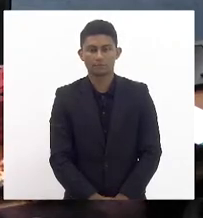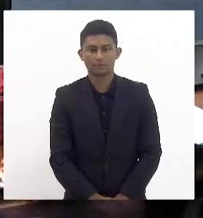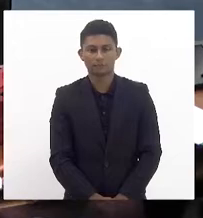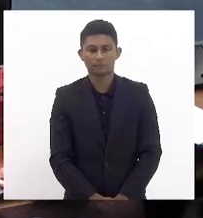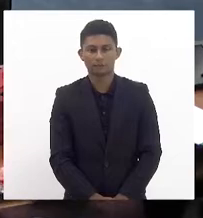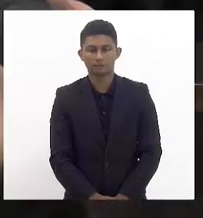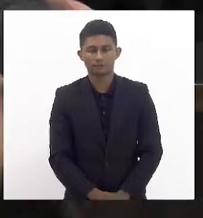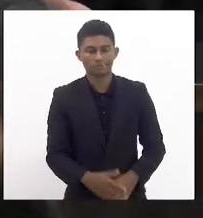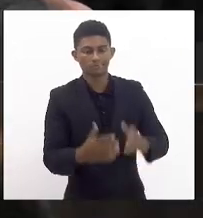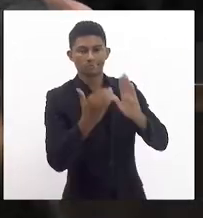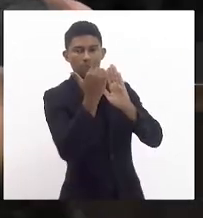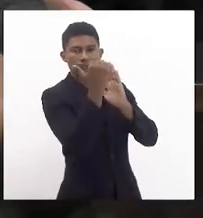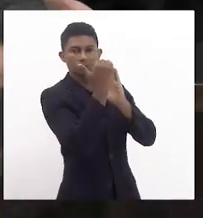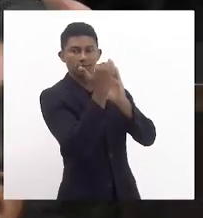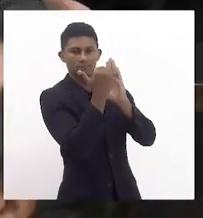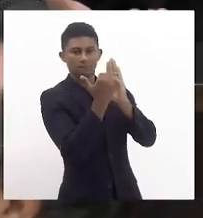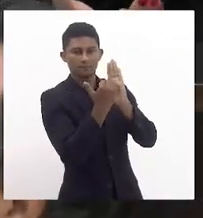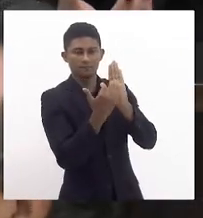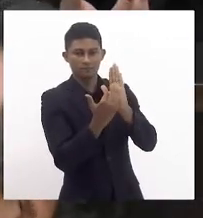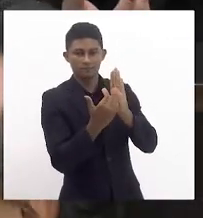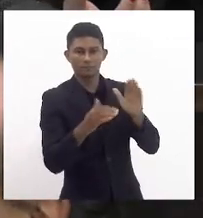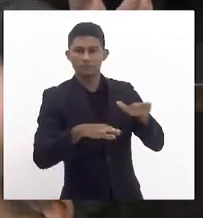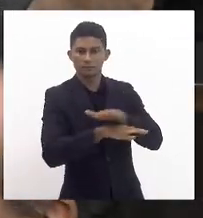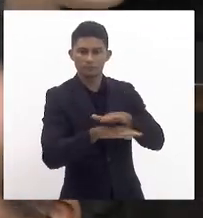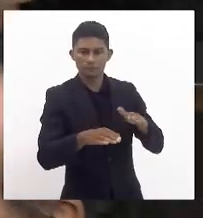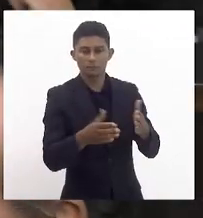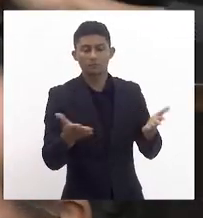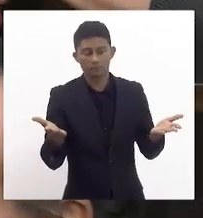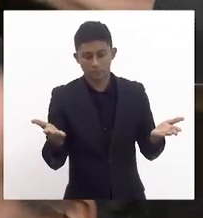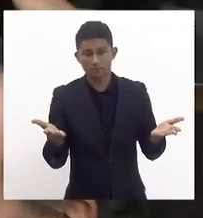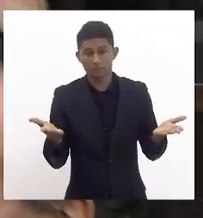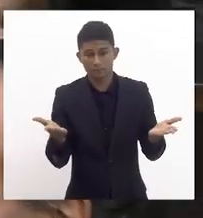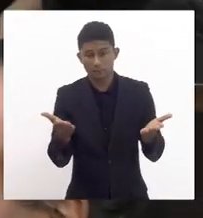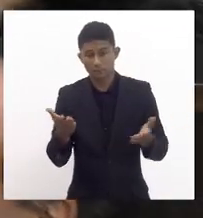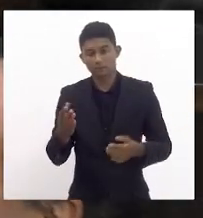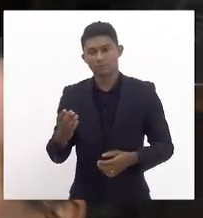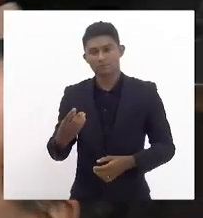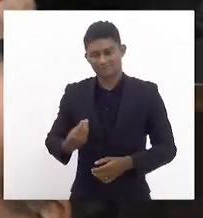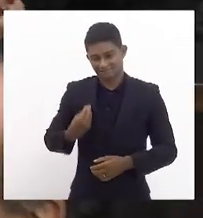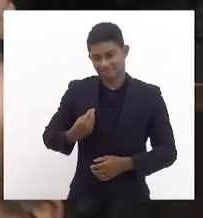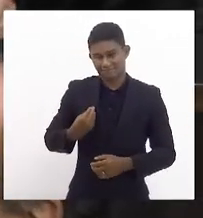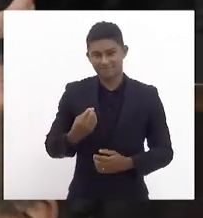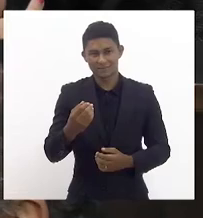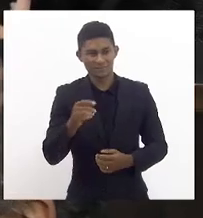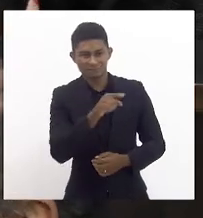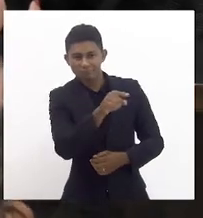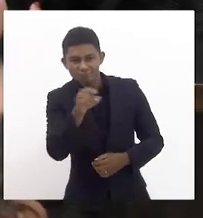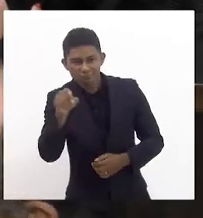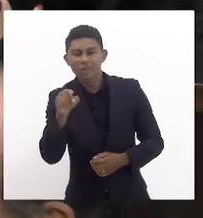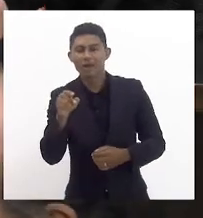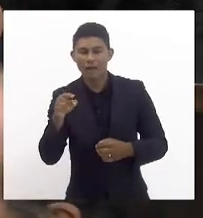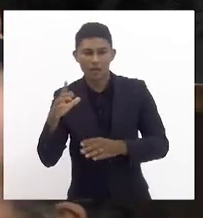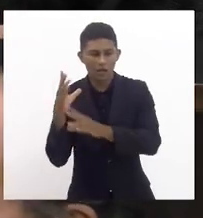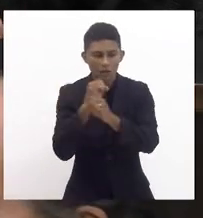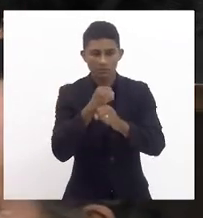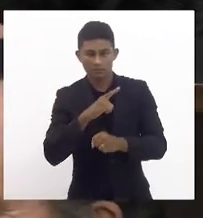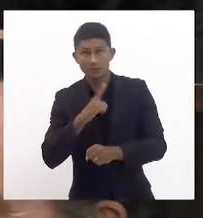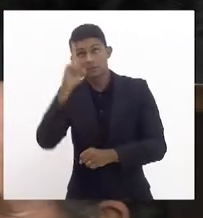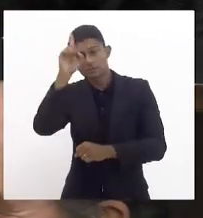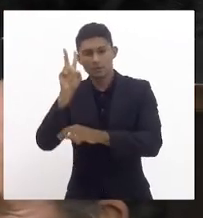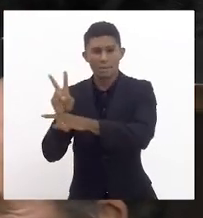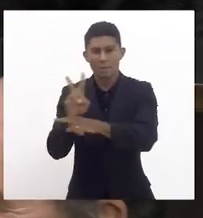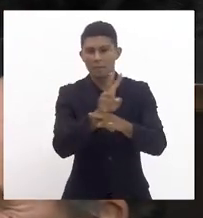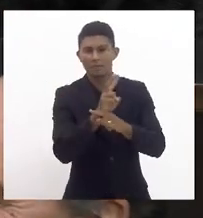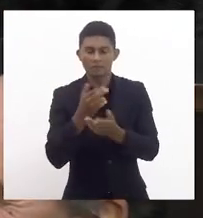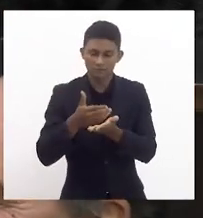Nada mais a tratar na ordem do dia, mesmo está encerrada. Havendo número legal sobre a proteção de Deus, iniciamos os nossos trabalhos. Está aberta a primeira